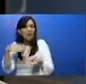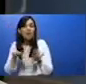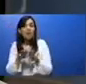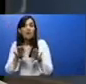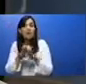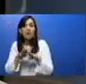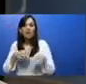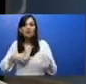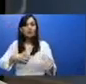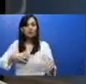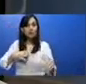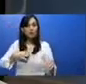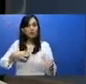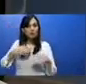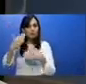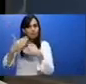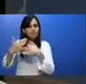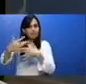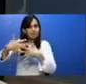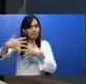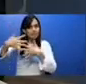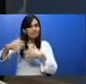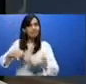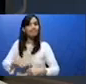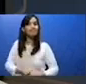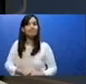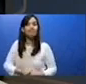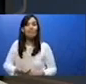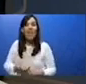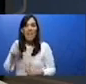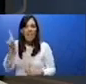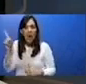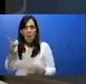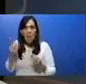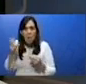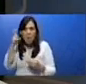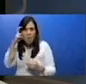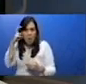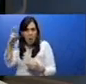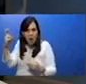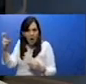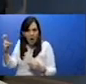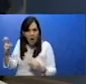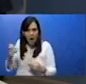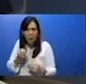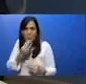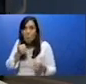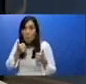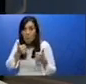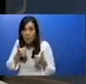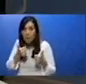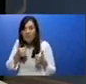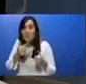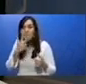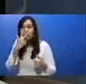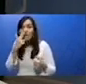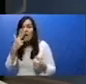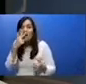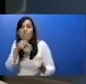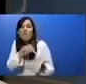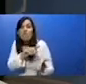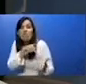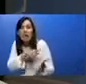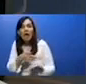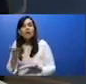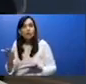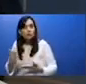Alguns pintores eram tão geniais, tão bons em suas fotos que pareciam até de verdade,